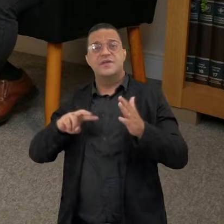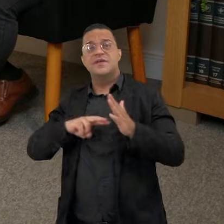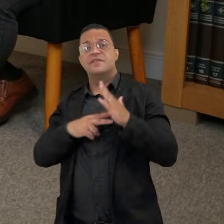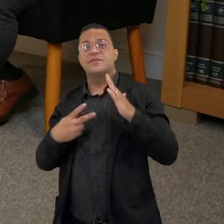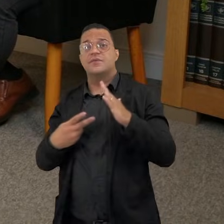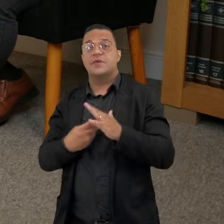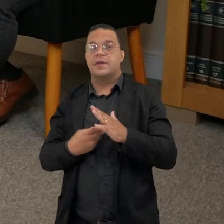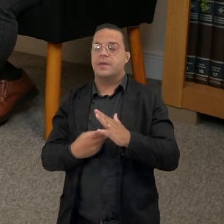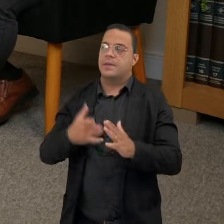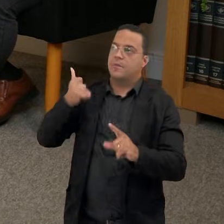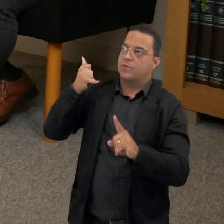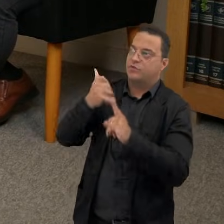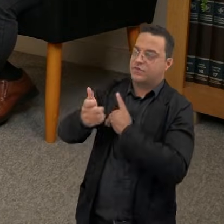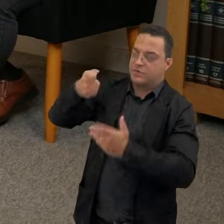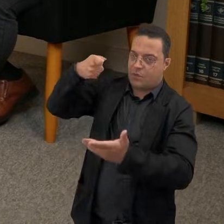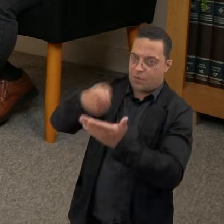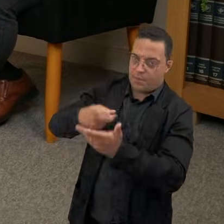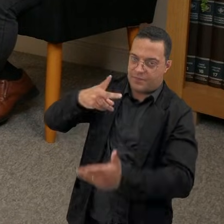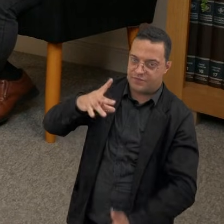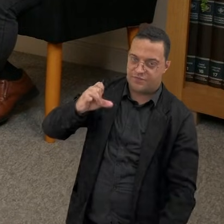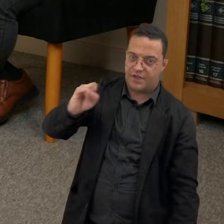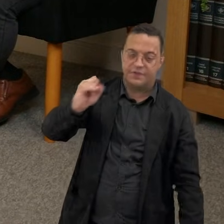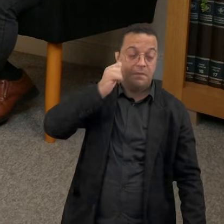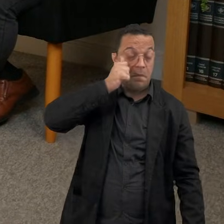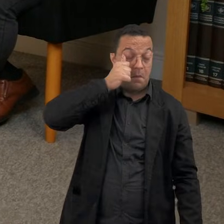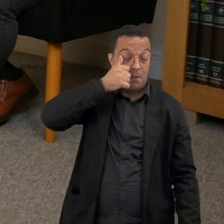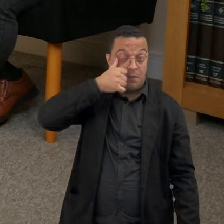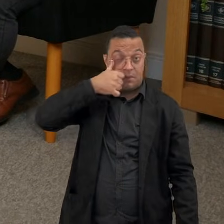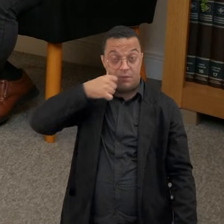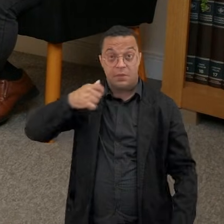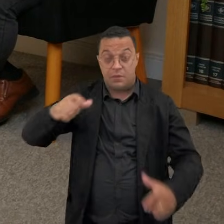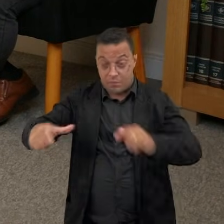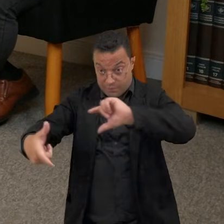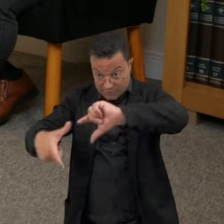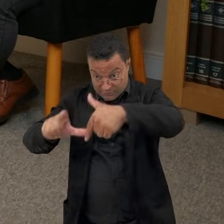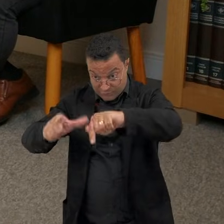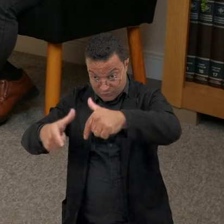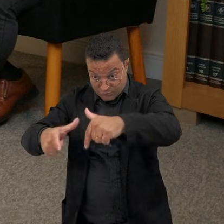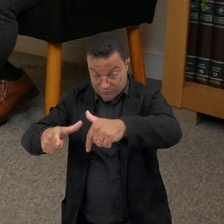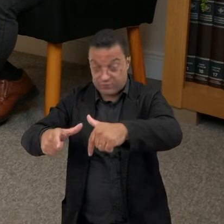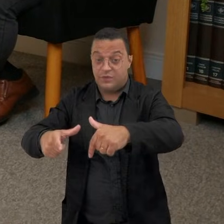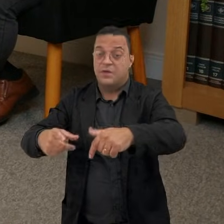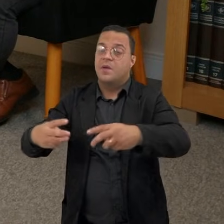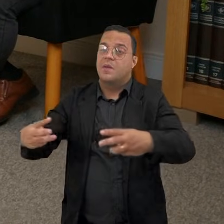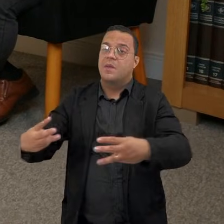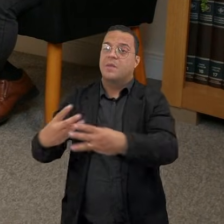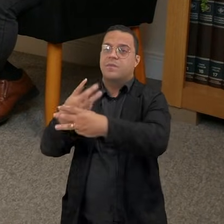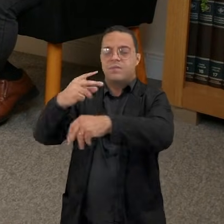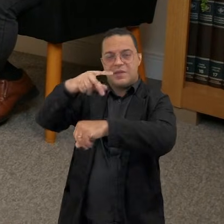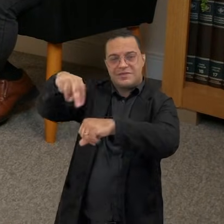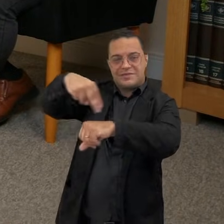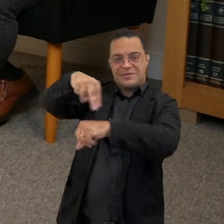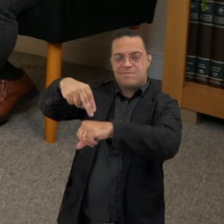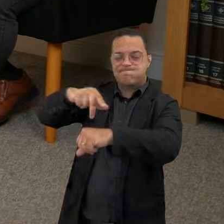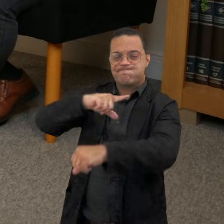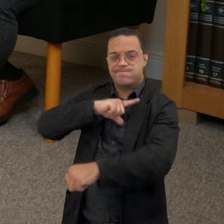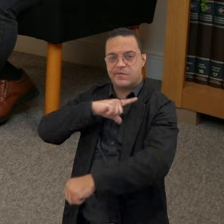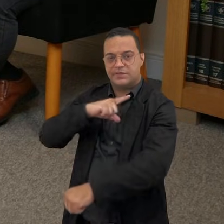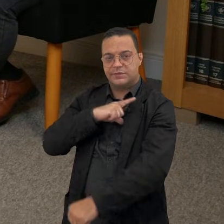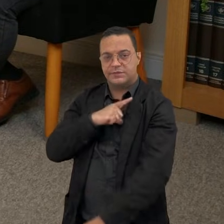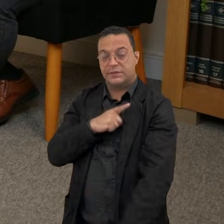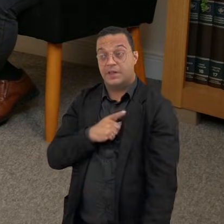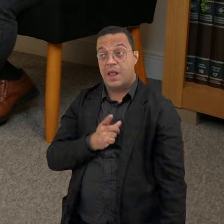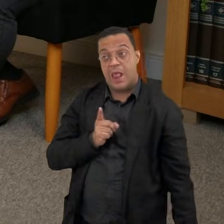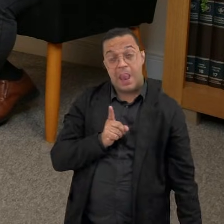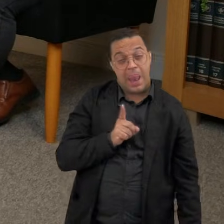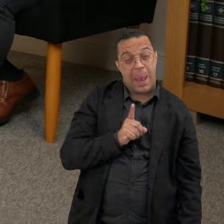como igreja. O restabelecimento de Israel aponta que nós estamos num momento profético que lá em